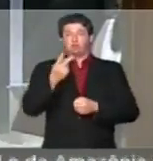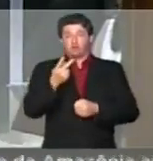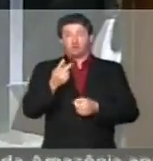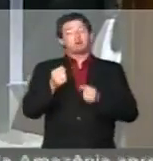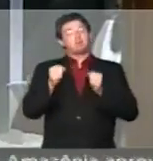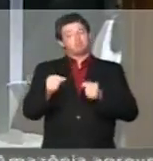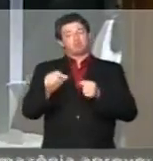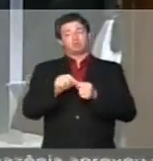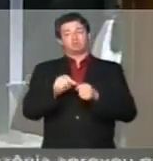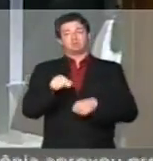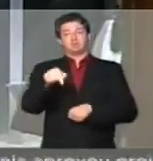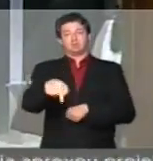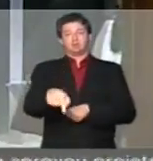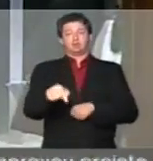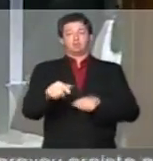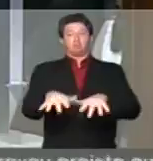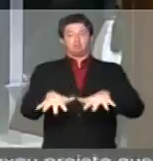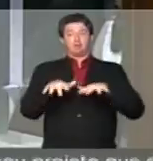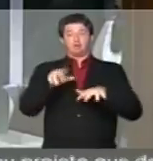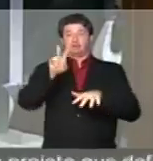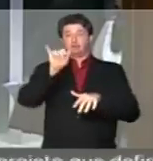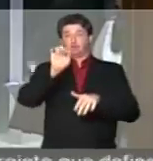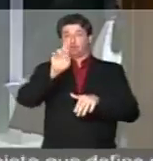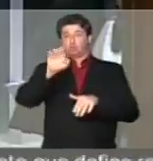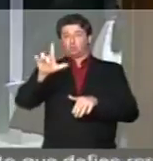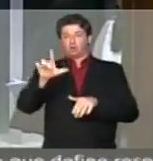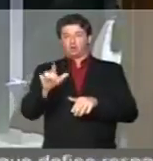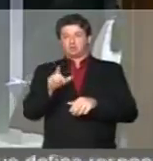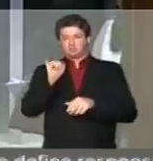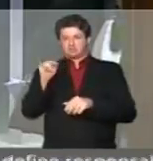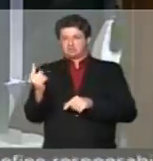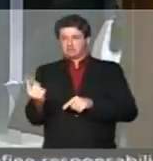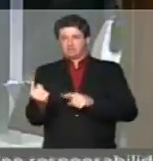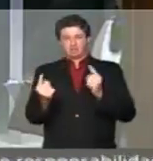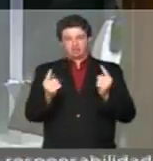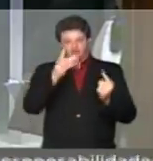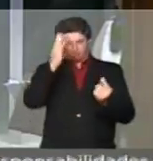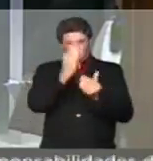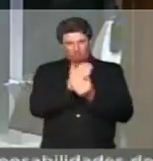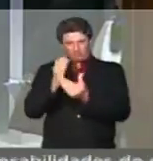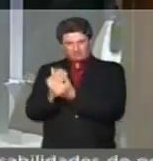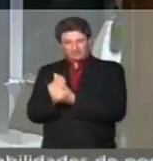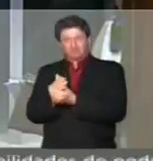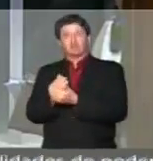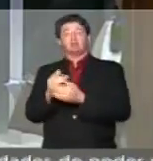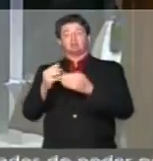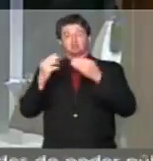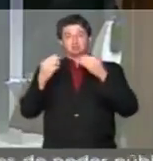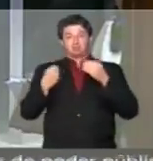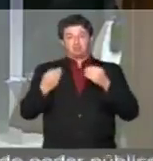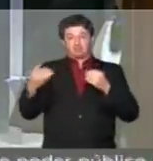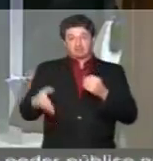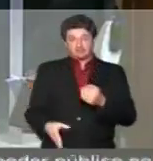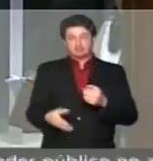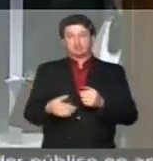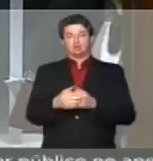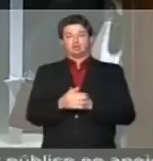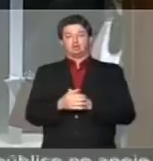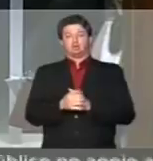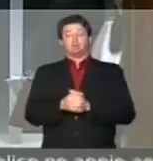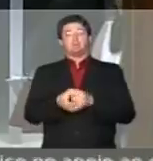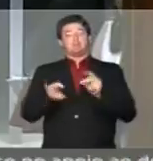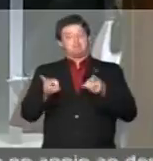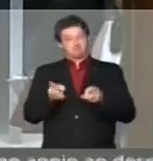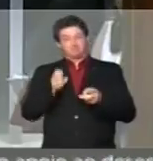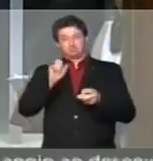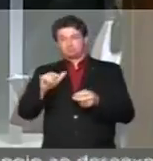poderá realizar-se no plenário virtual. As partes, sem motivação, poderão solicitar julgamento presencial,